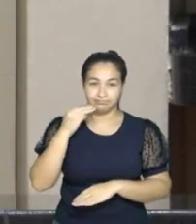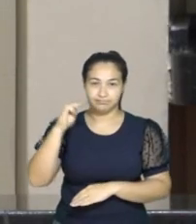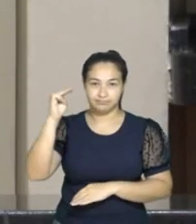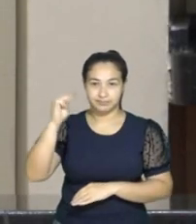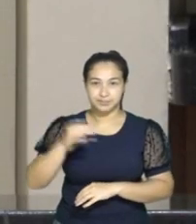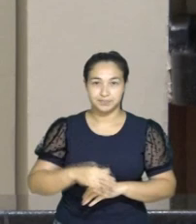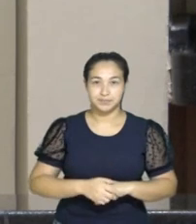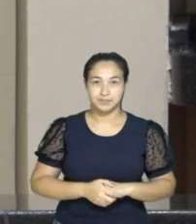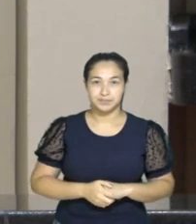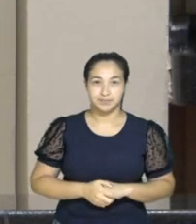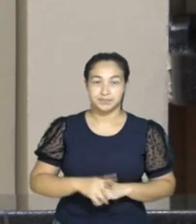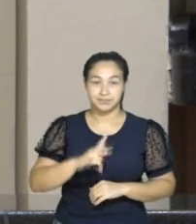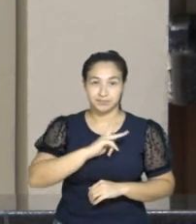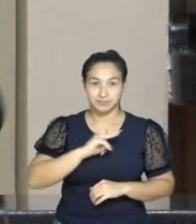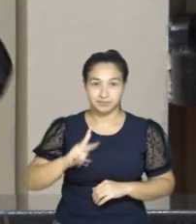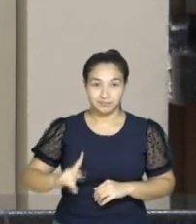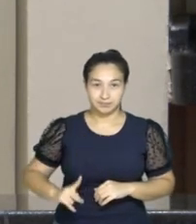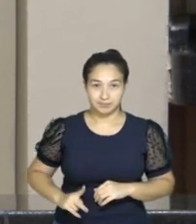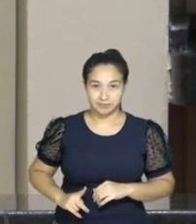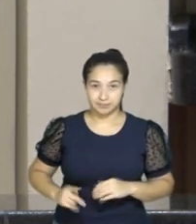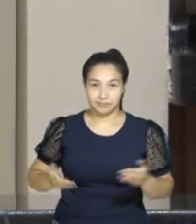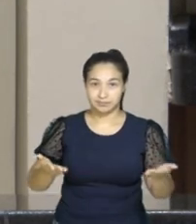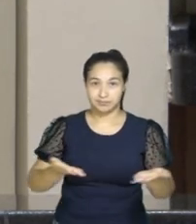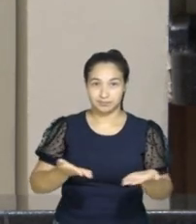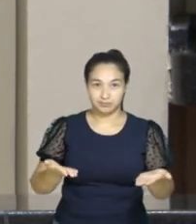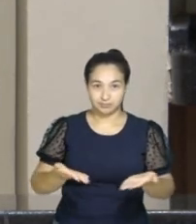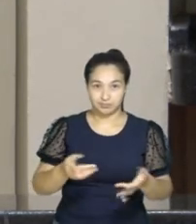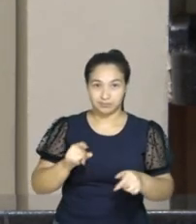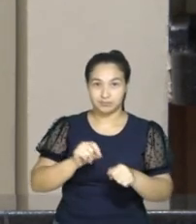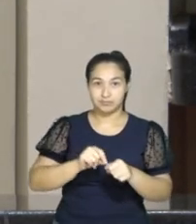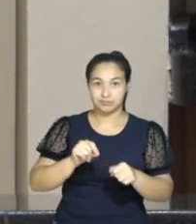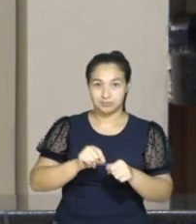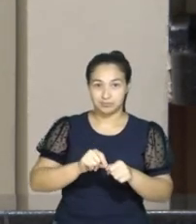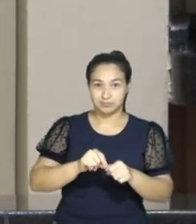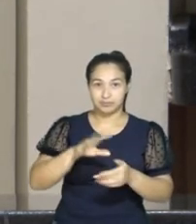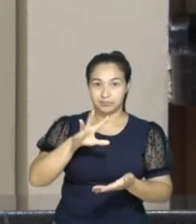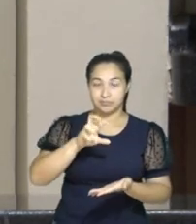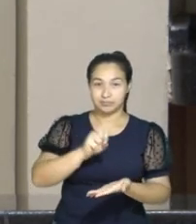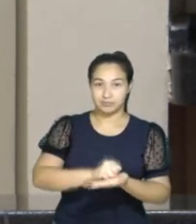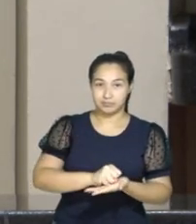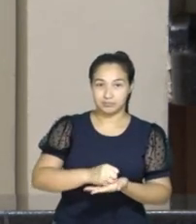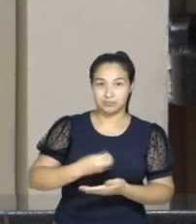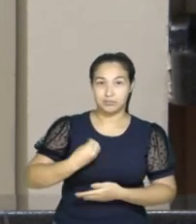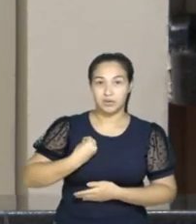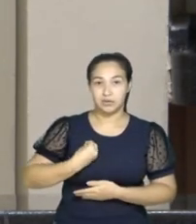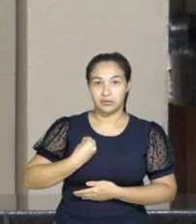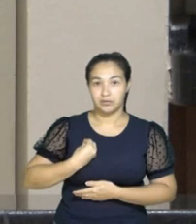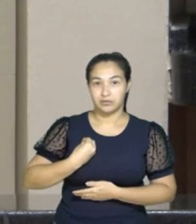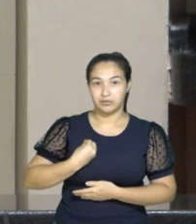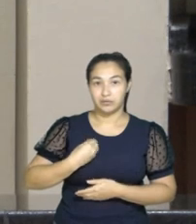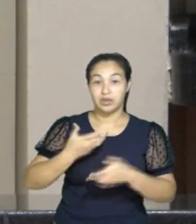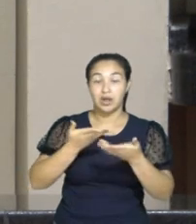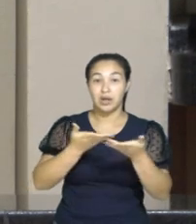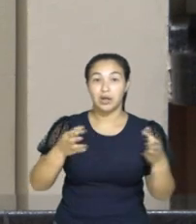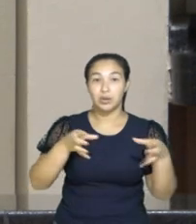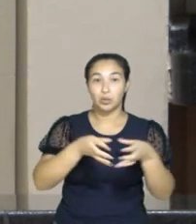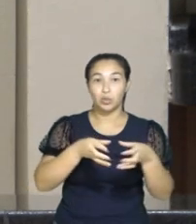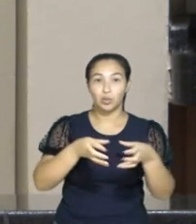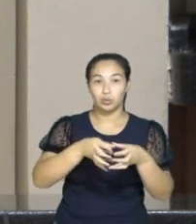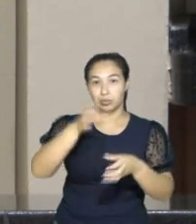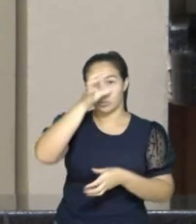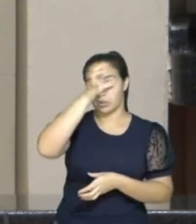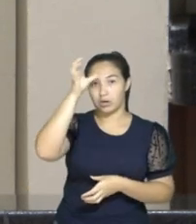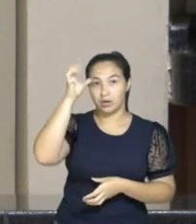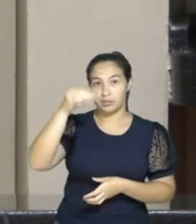esta presidência faz o registro da presença da câmara Mirim de Governador